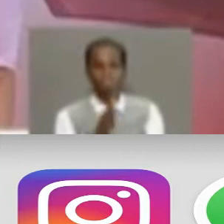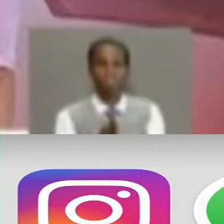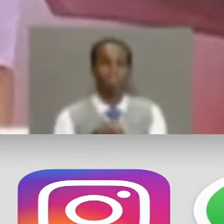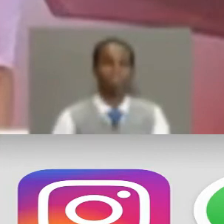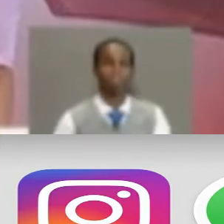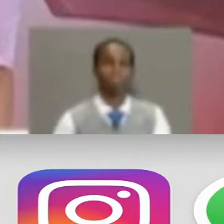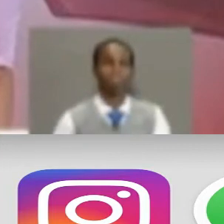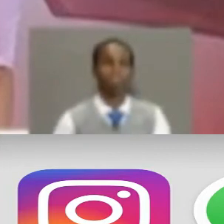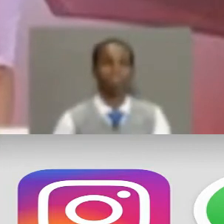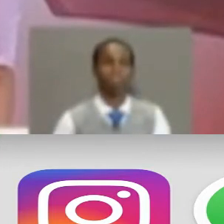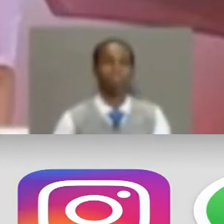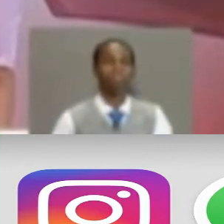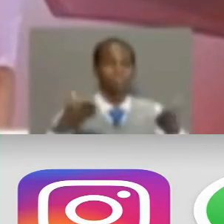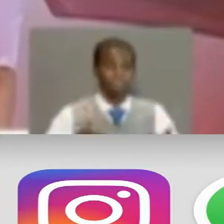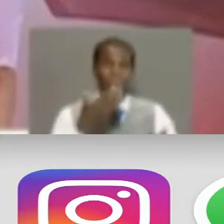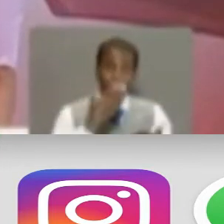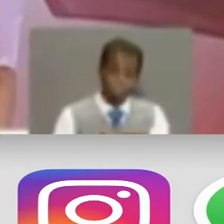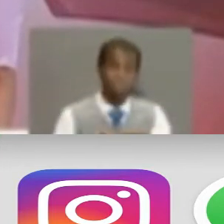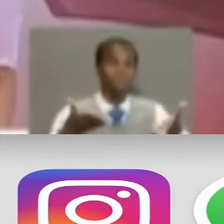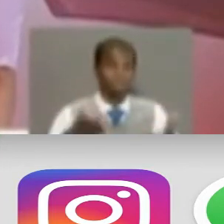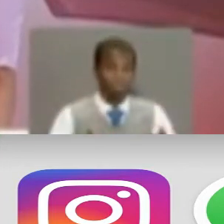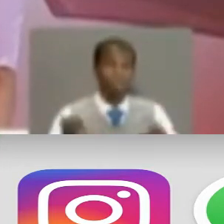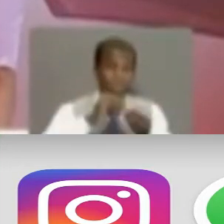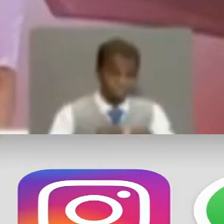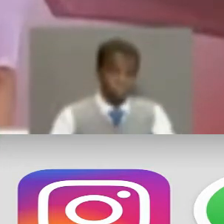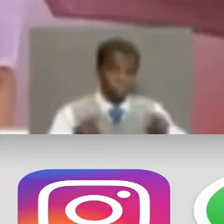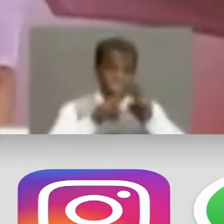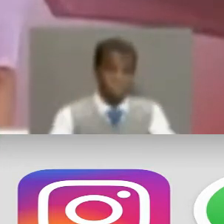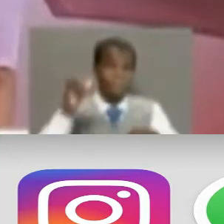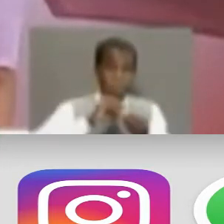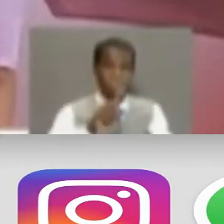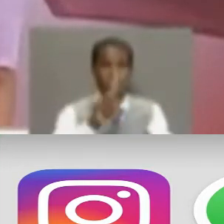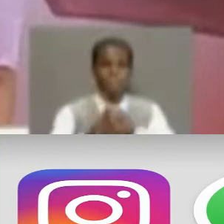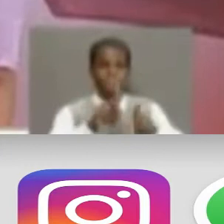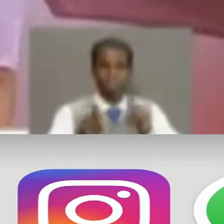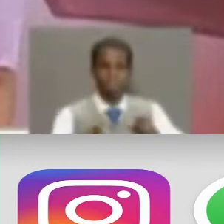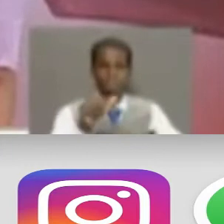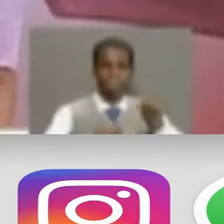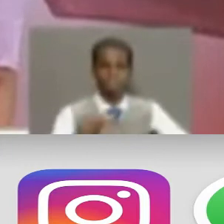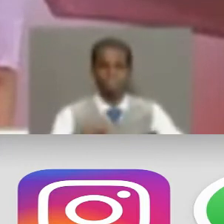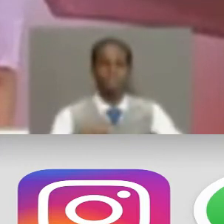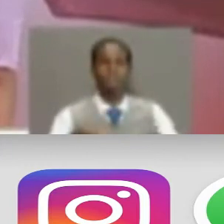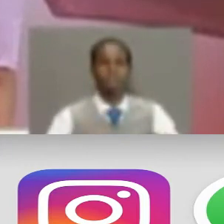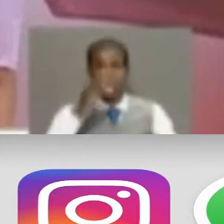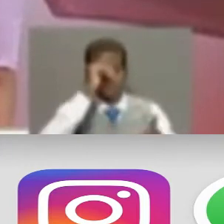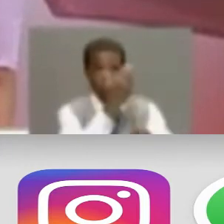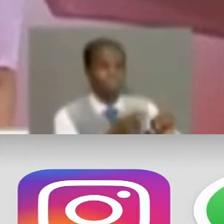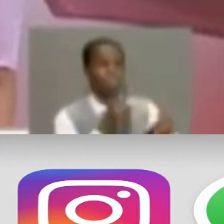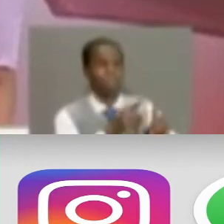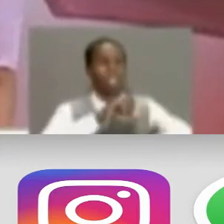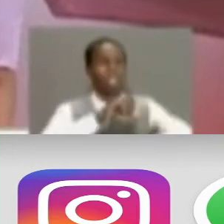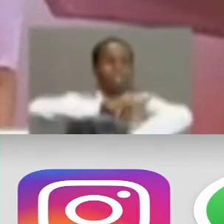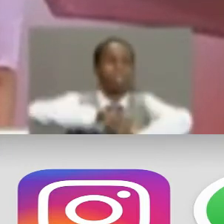Refere-se à má fé. Mais uma vez, pronto, perguntava-lhe isso e associando, como lhe dizia, é alguém que sabia que tinha então, que sim, fazer, porque é que não fez antes?